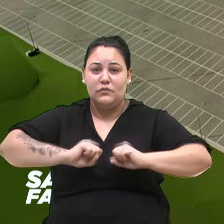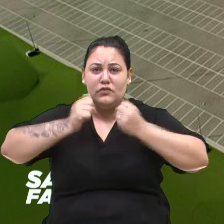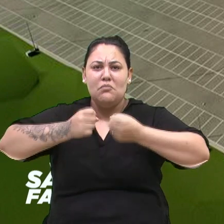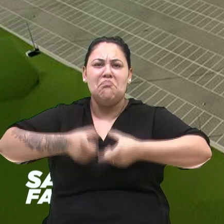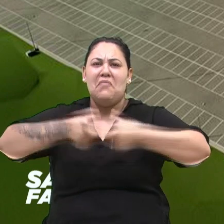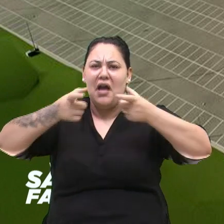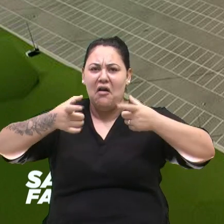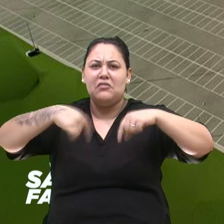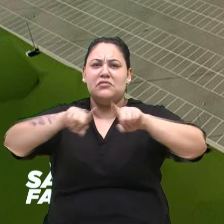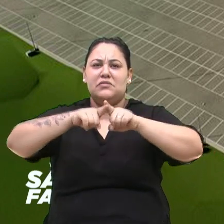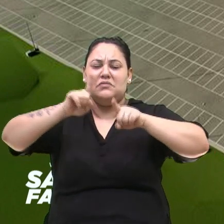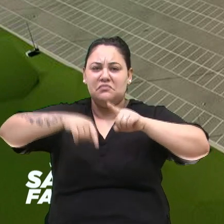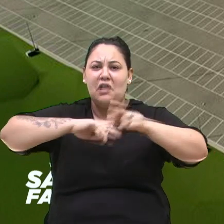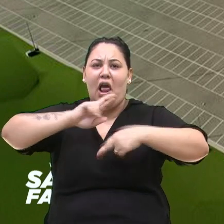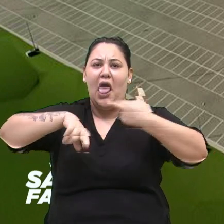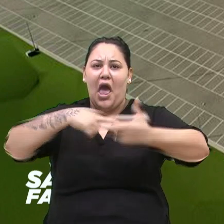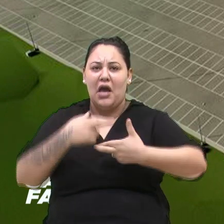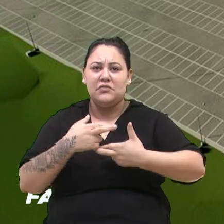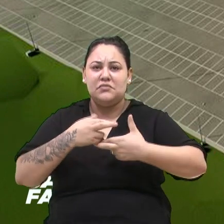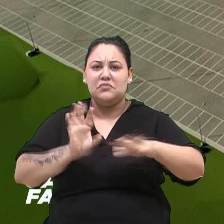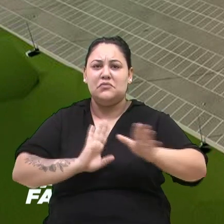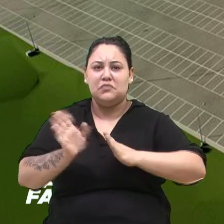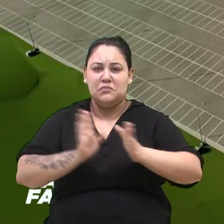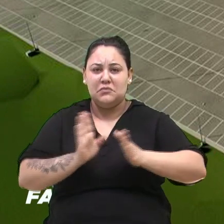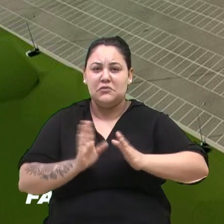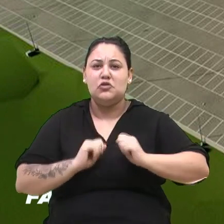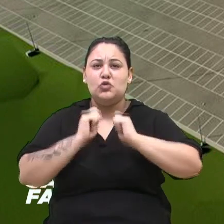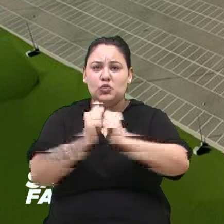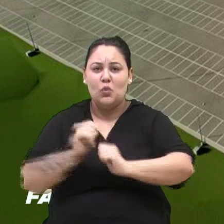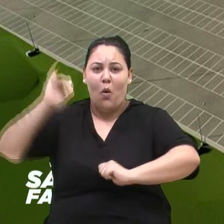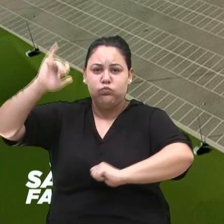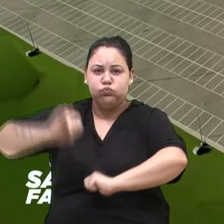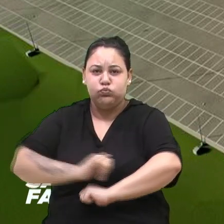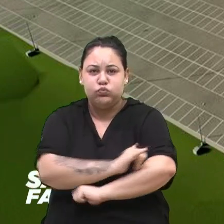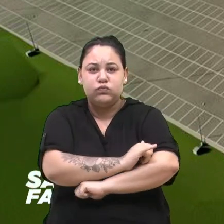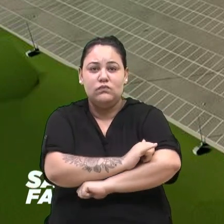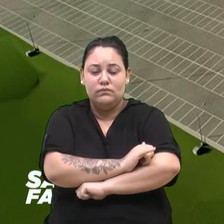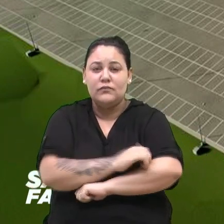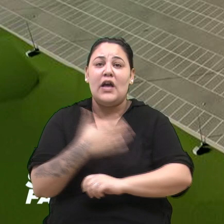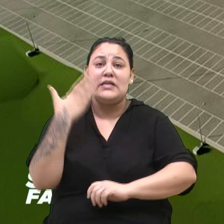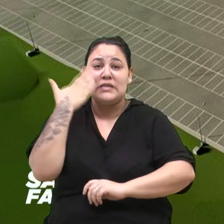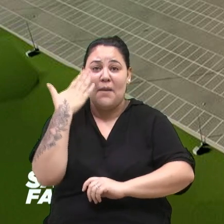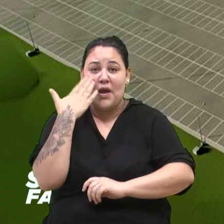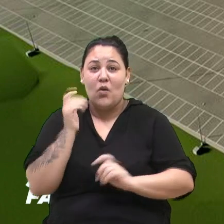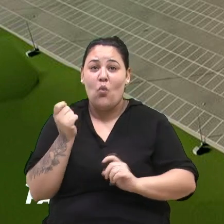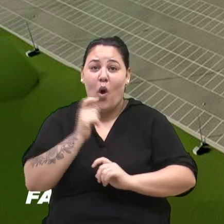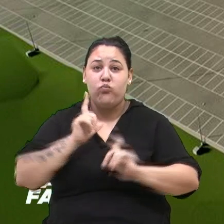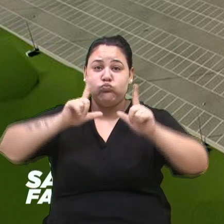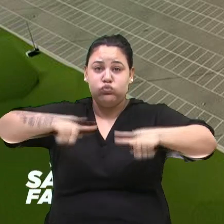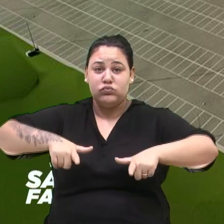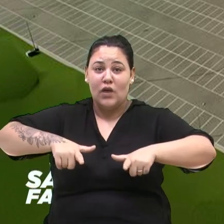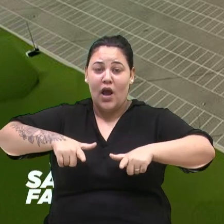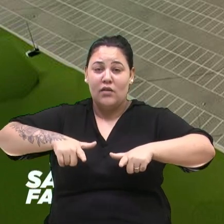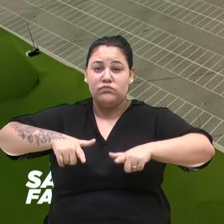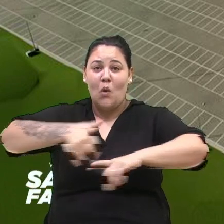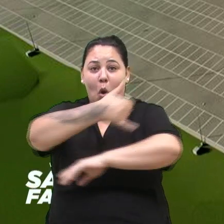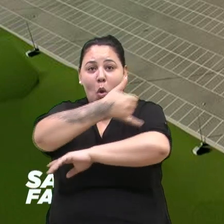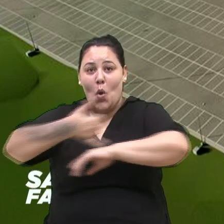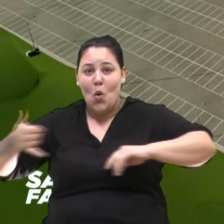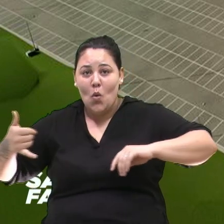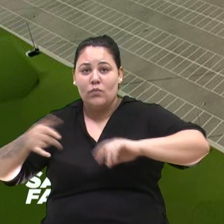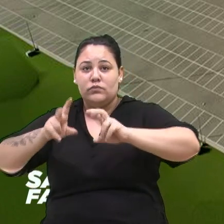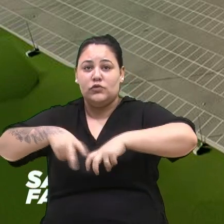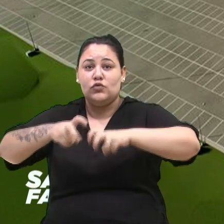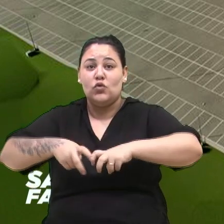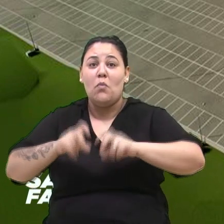foi na questão dos acessos do aeroporto. Saber por onde eles vão passar, para que os agricultores possam